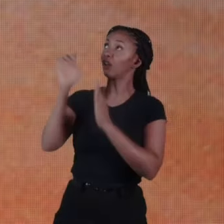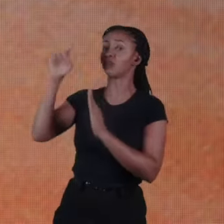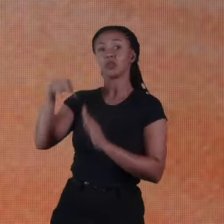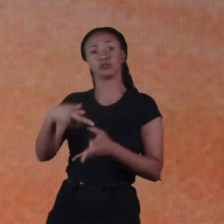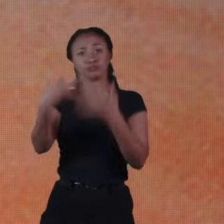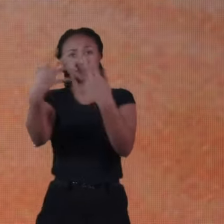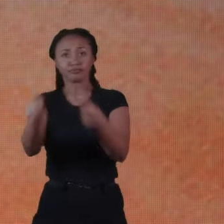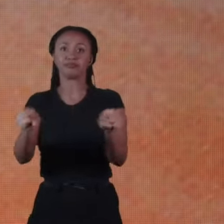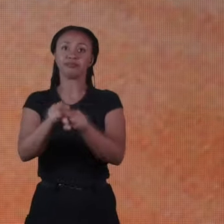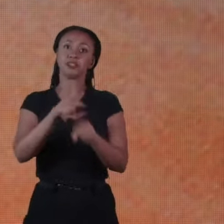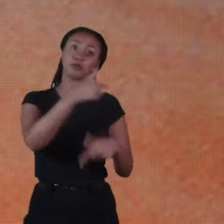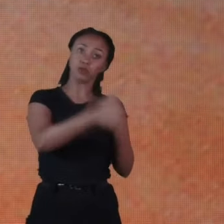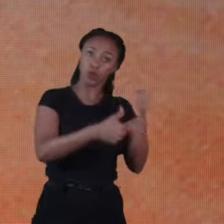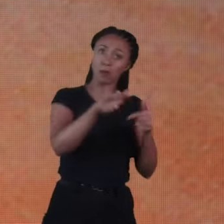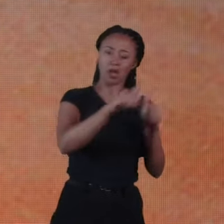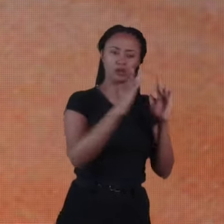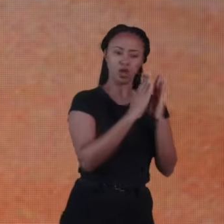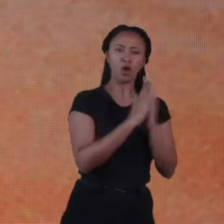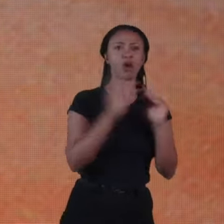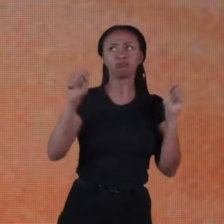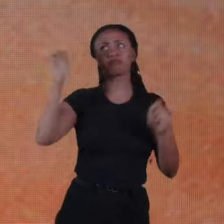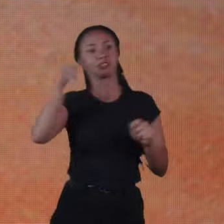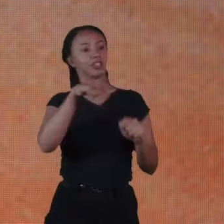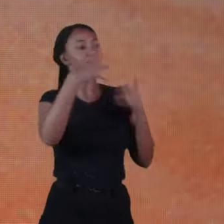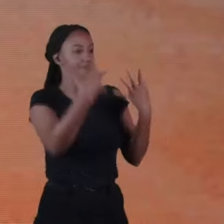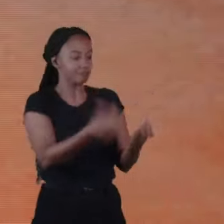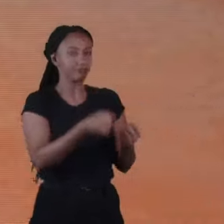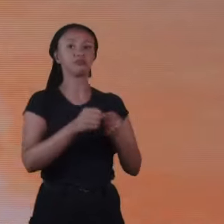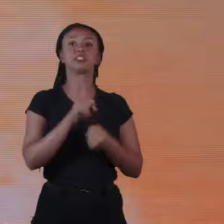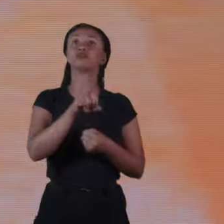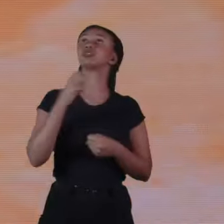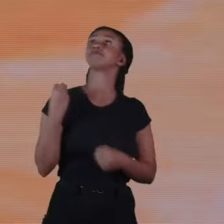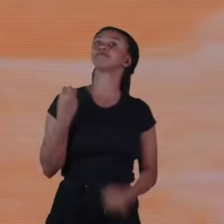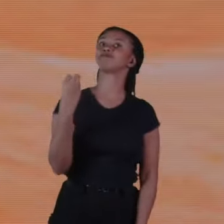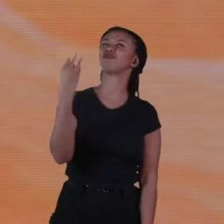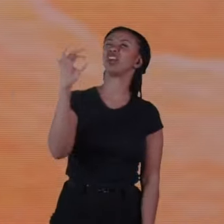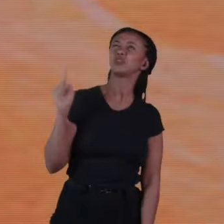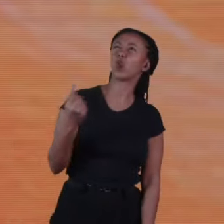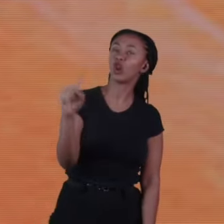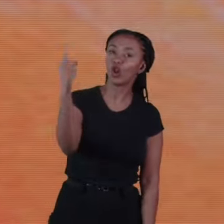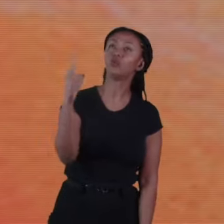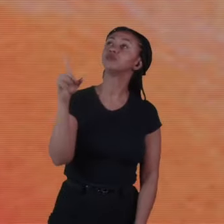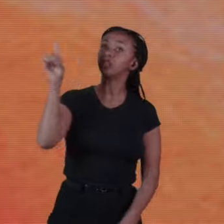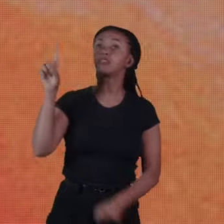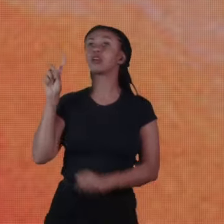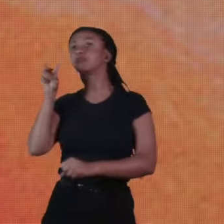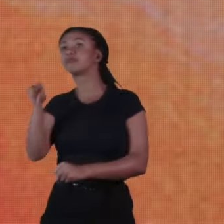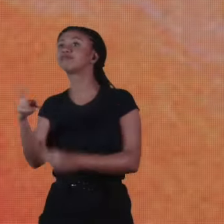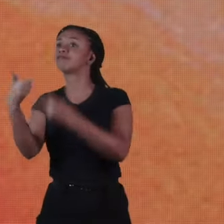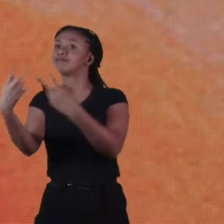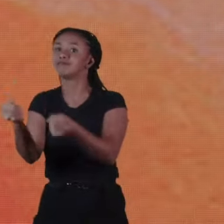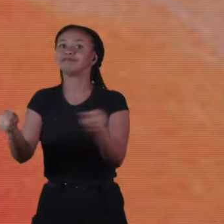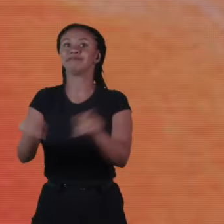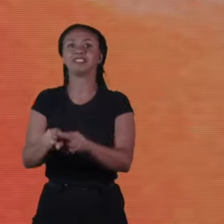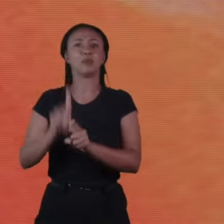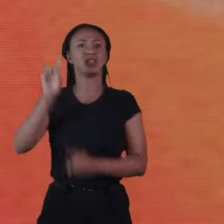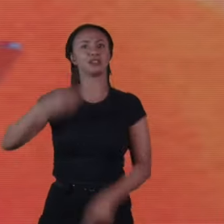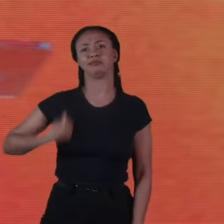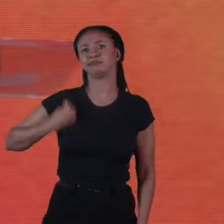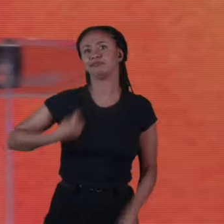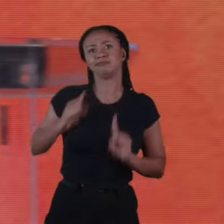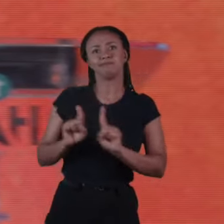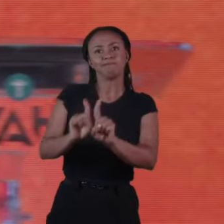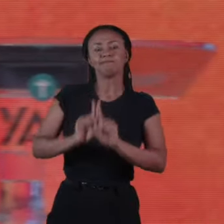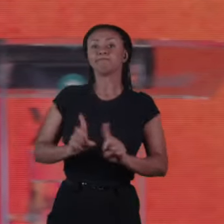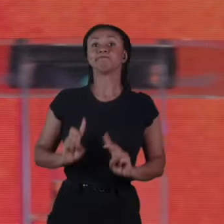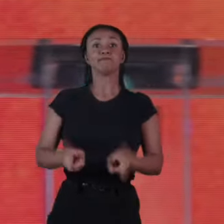trabalho. Deus te ouve quando você viaja para um lugar distante. Deus está sempre presente. A nossa fé não